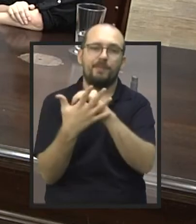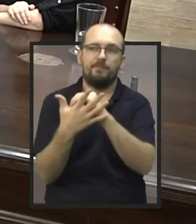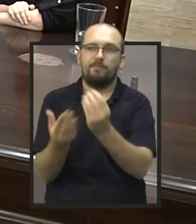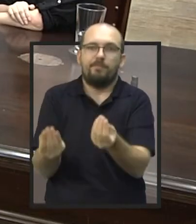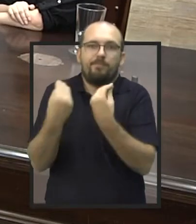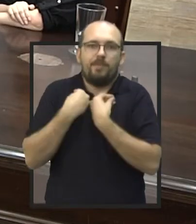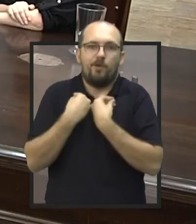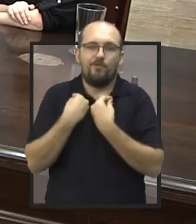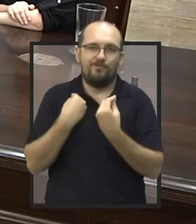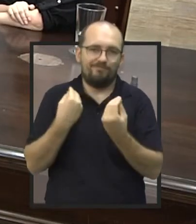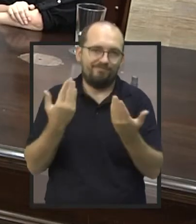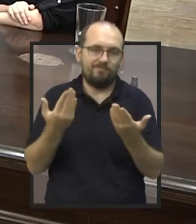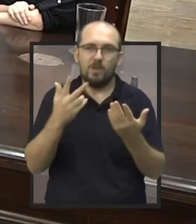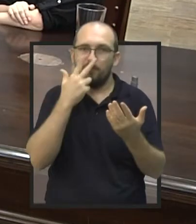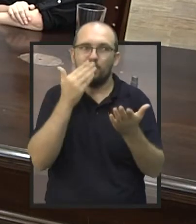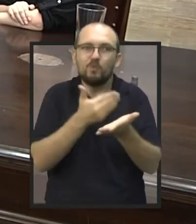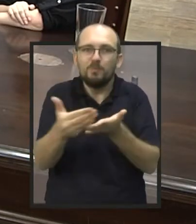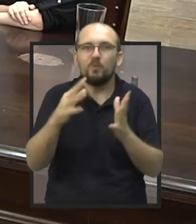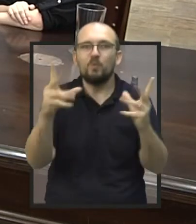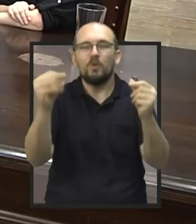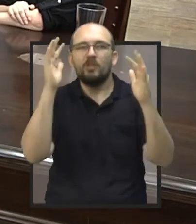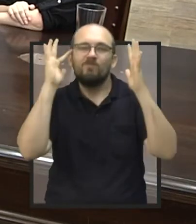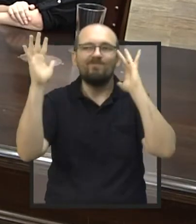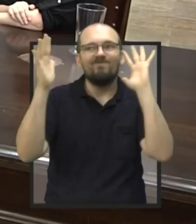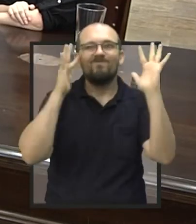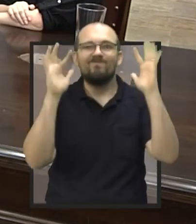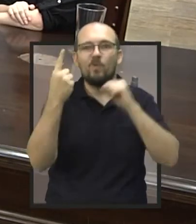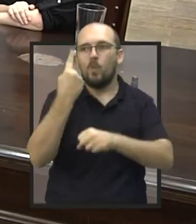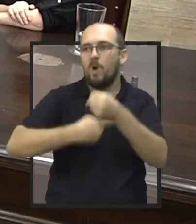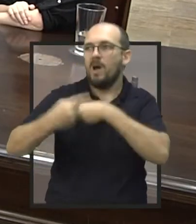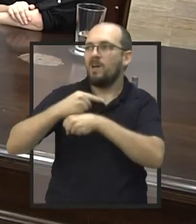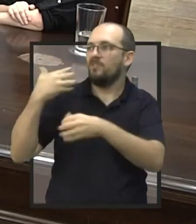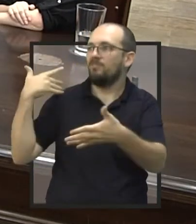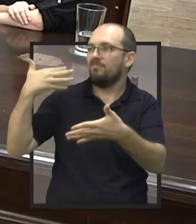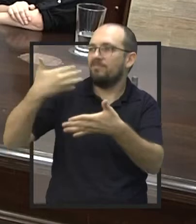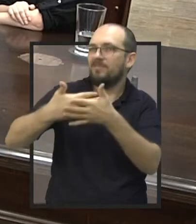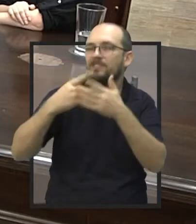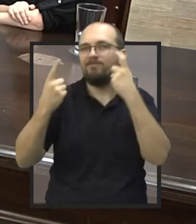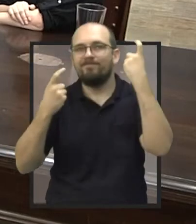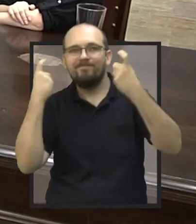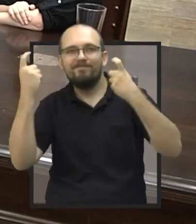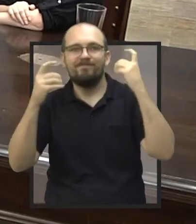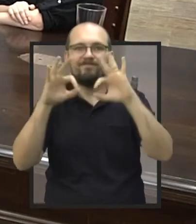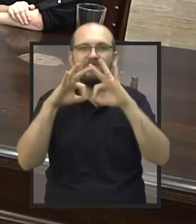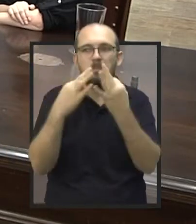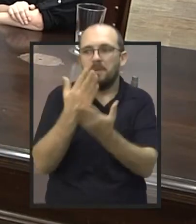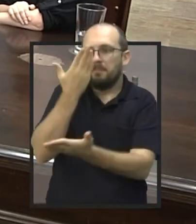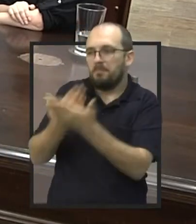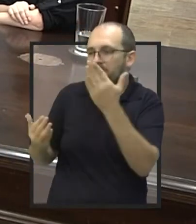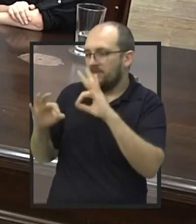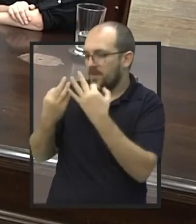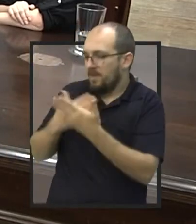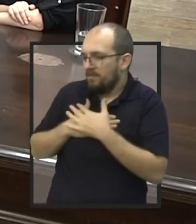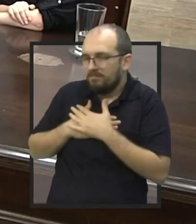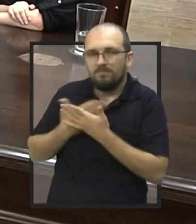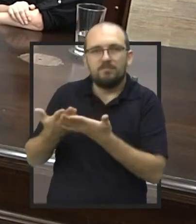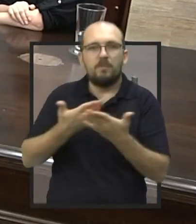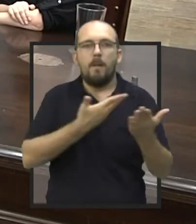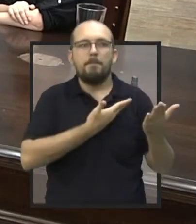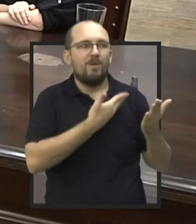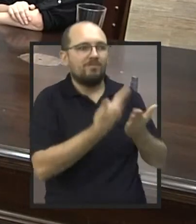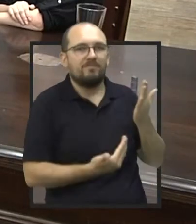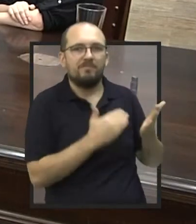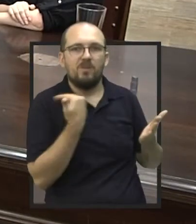trouxe, se a gente pudesse citar uma única coisa bem, entre aspas, boa, é que talvez isso serve de